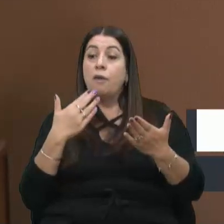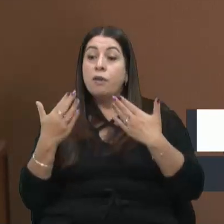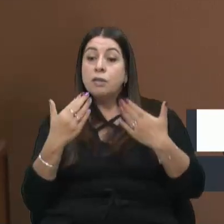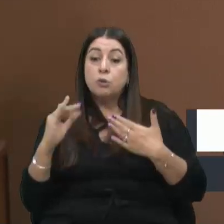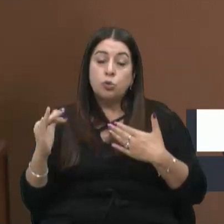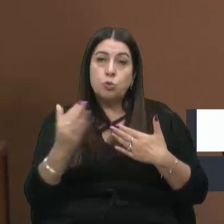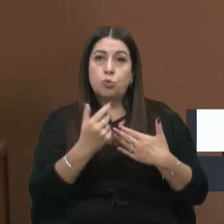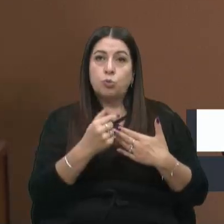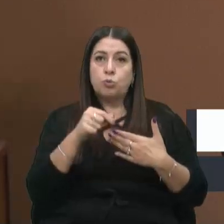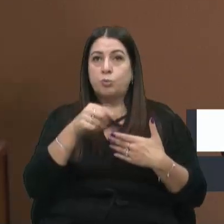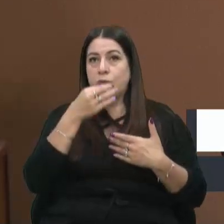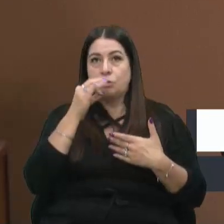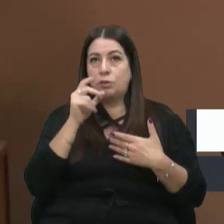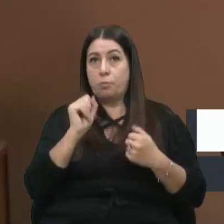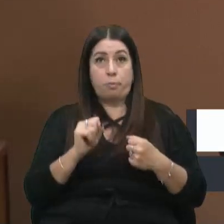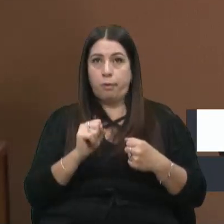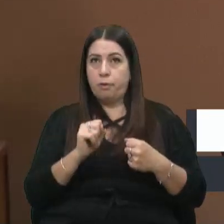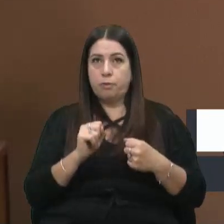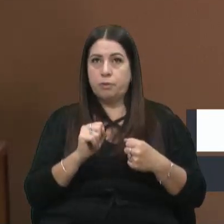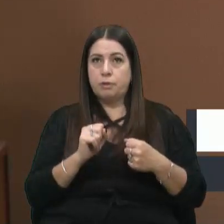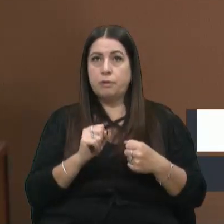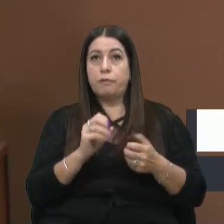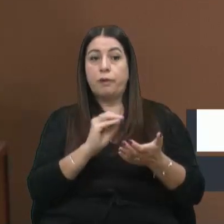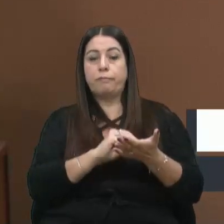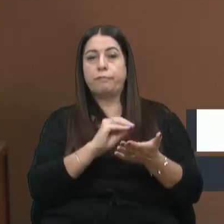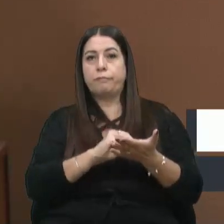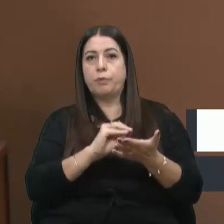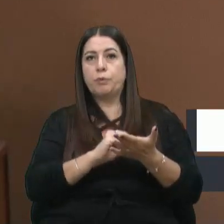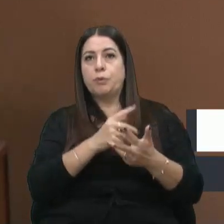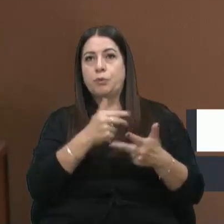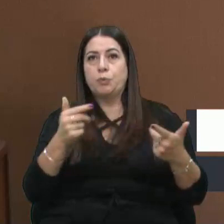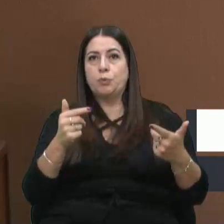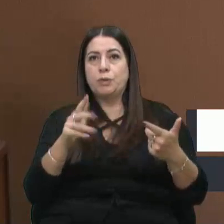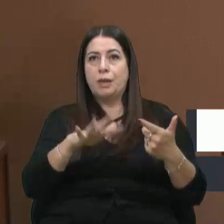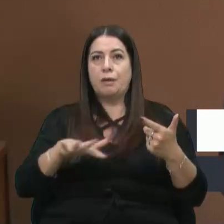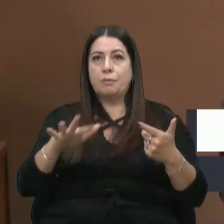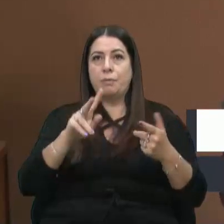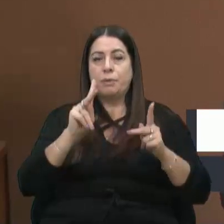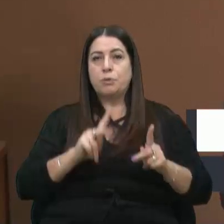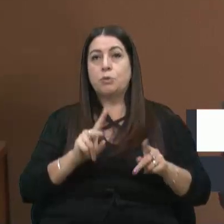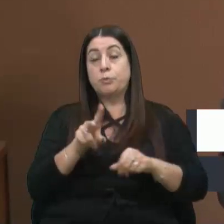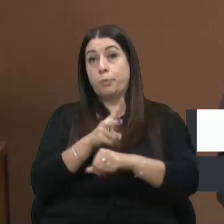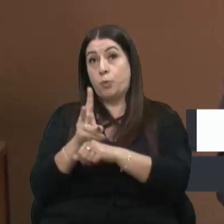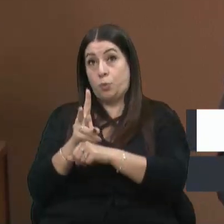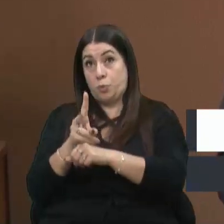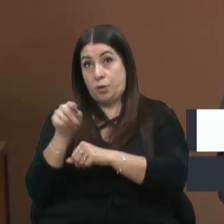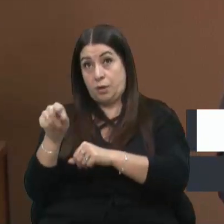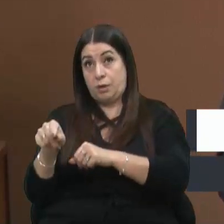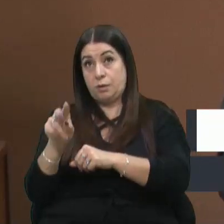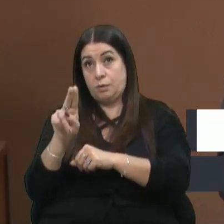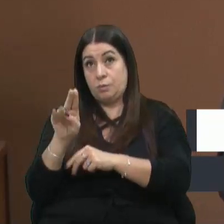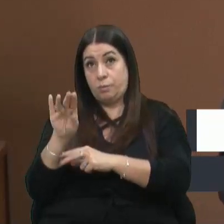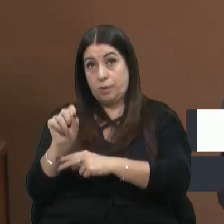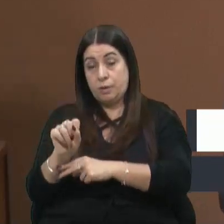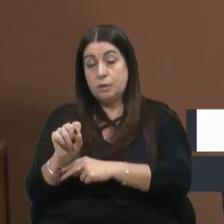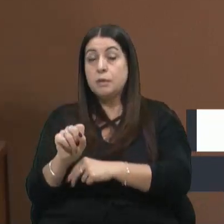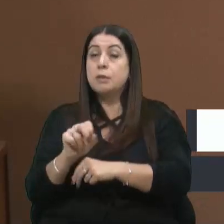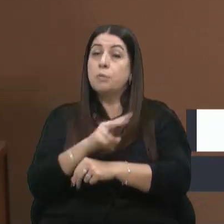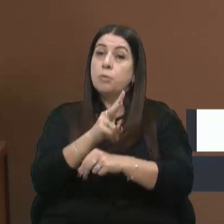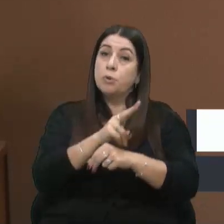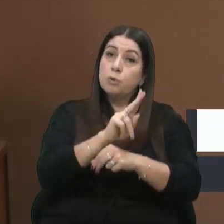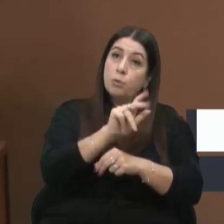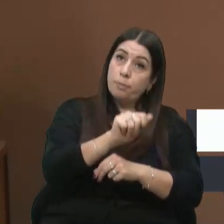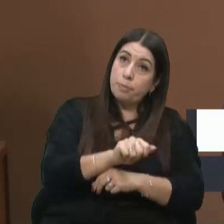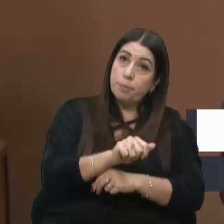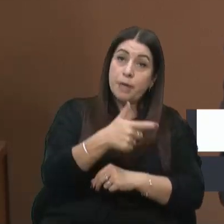acontecendo porque Caxias do Sul não pode mais perecer do que se refere as pessoas procurarem as UBS procurarem